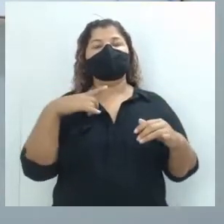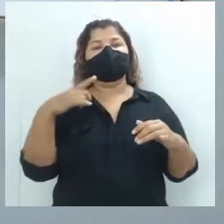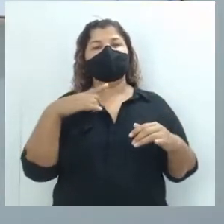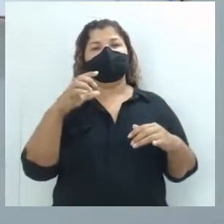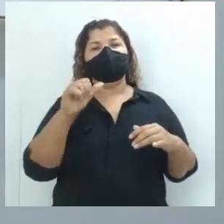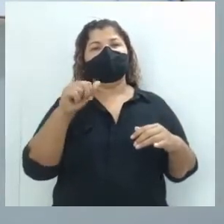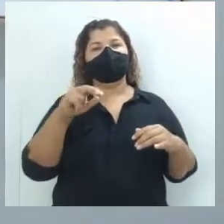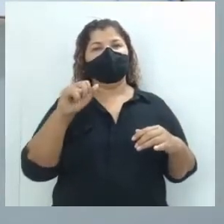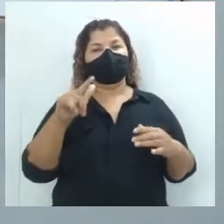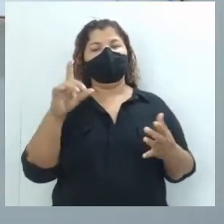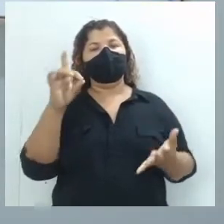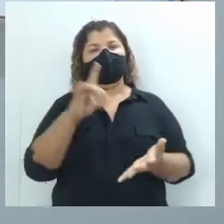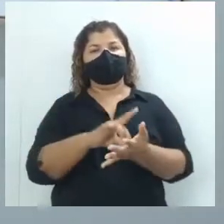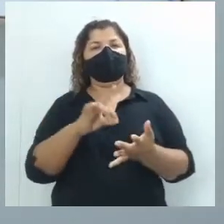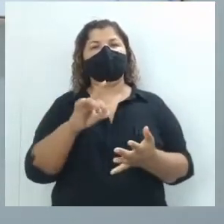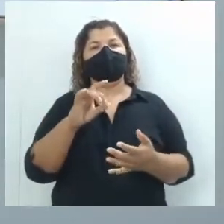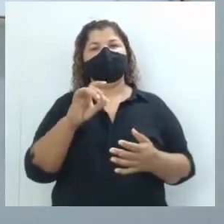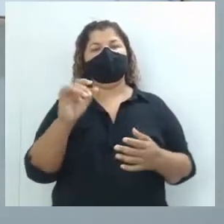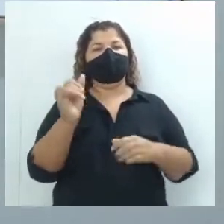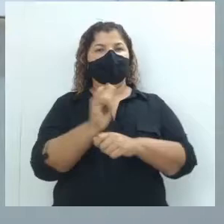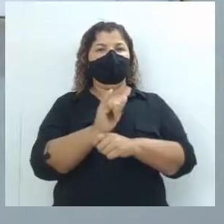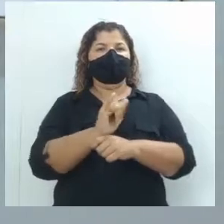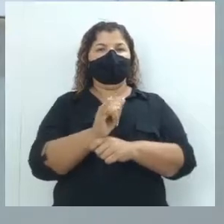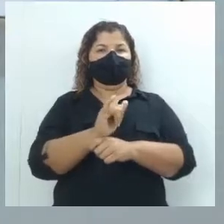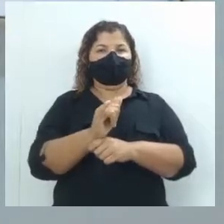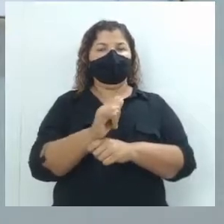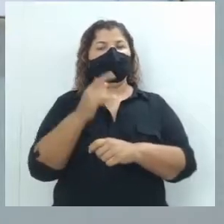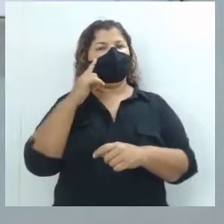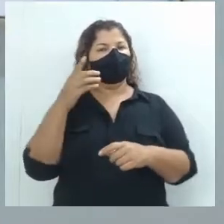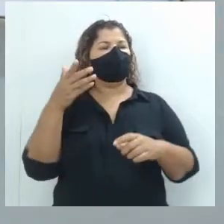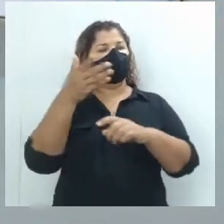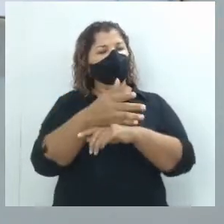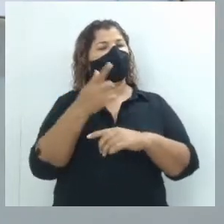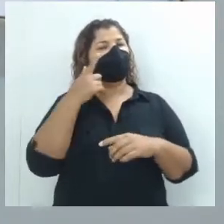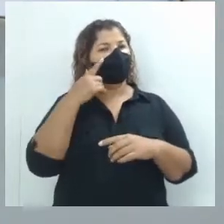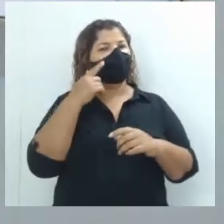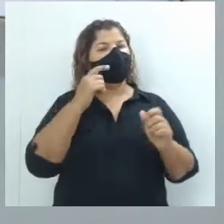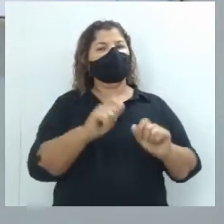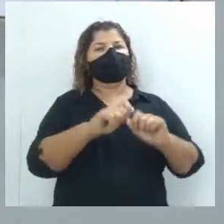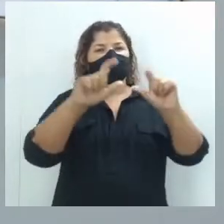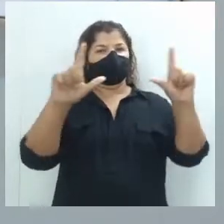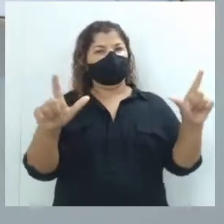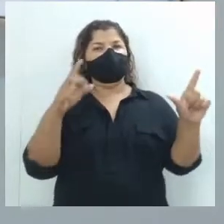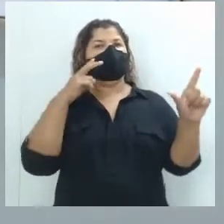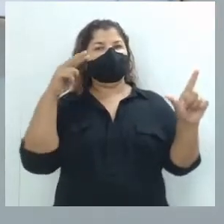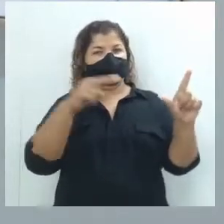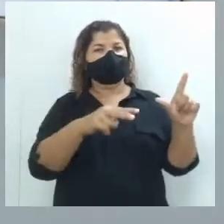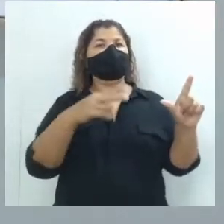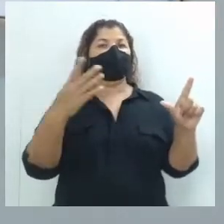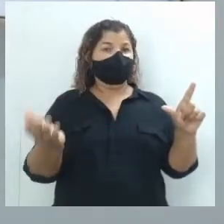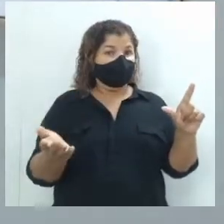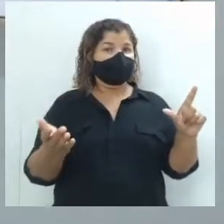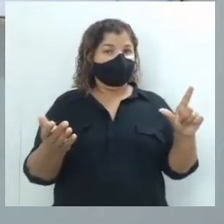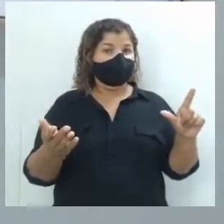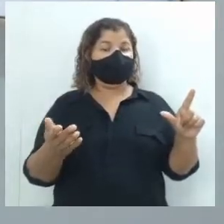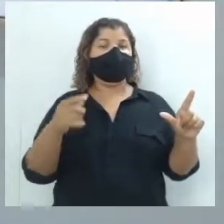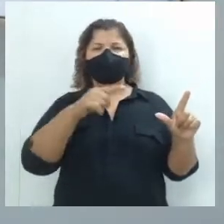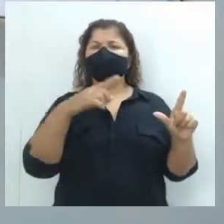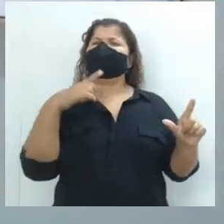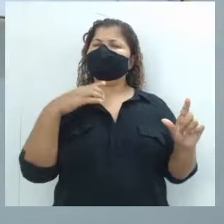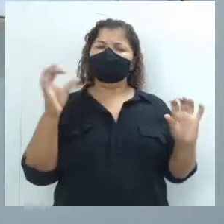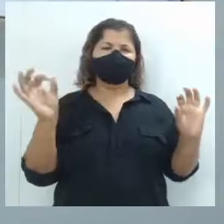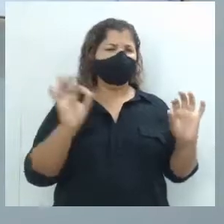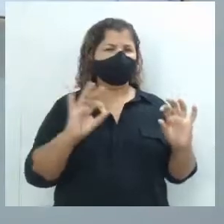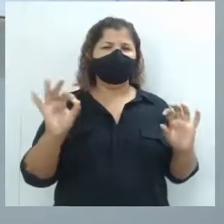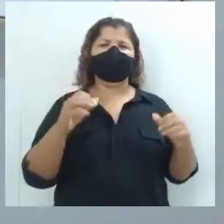no YouTube, tá? É só você lá no YouTube colocar EducaPE. Você vai entrar no canal oficial do EducaPE no YouTube. Lá é massa,